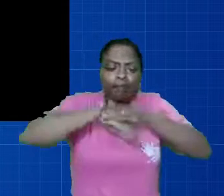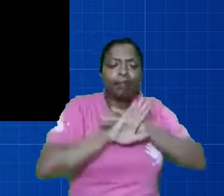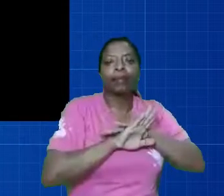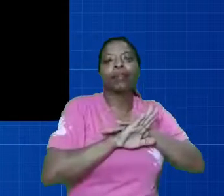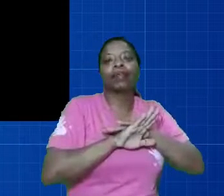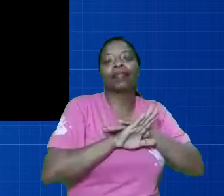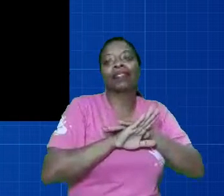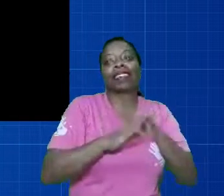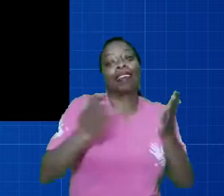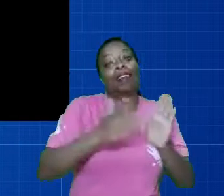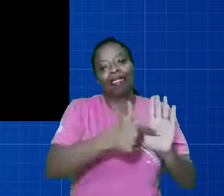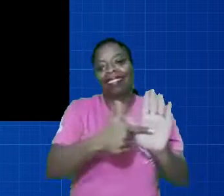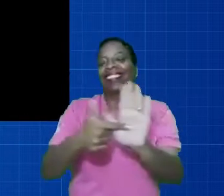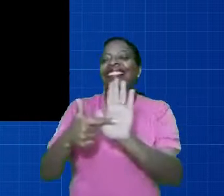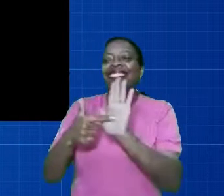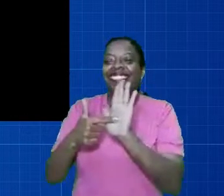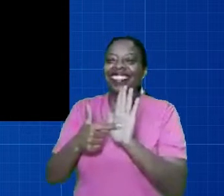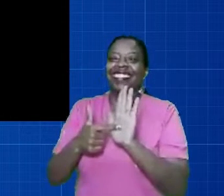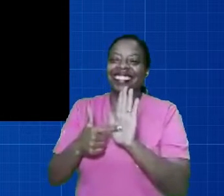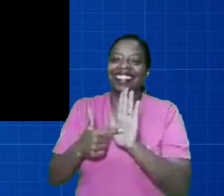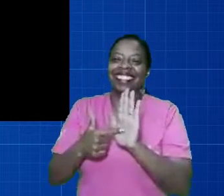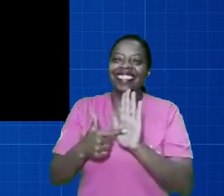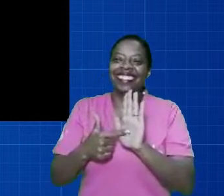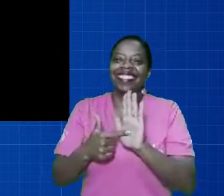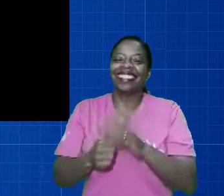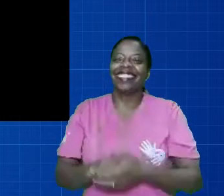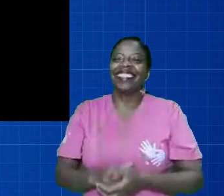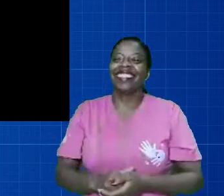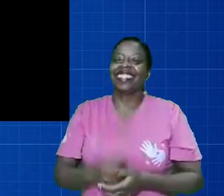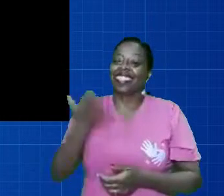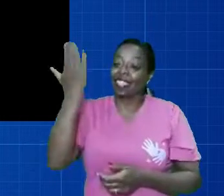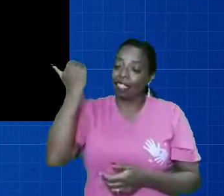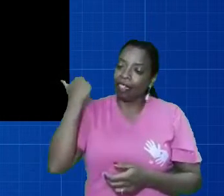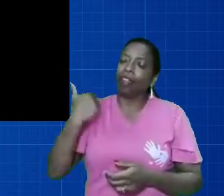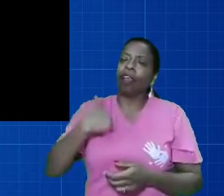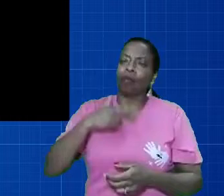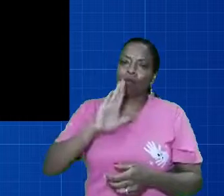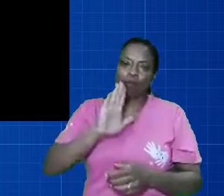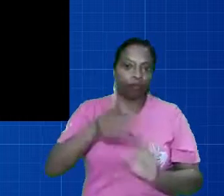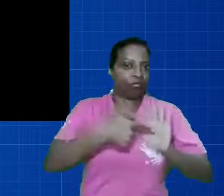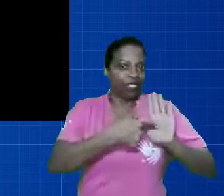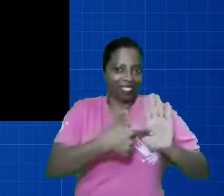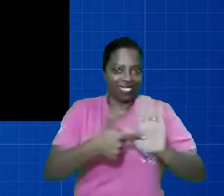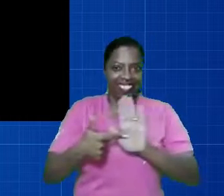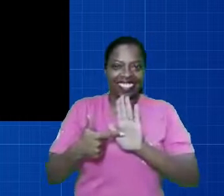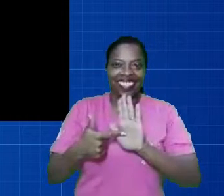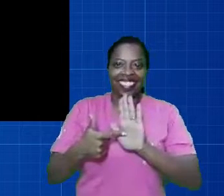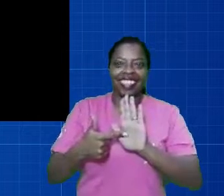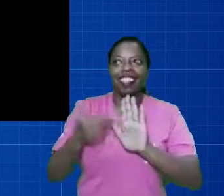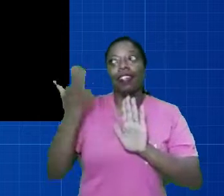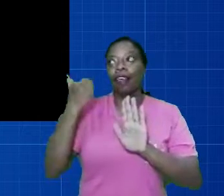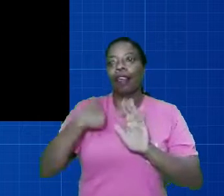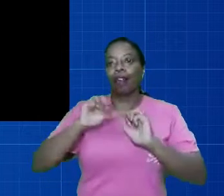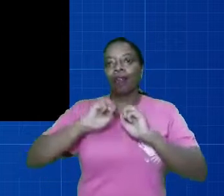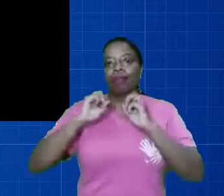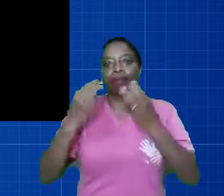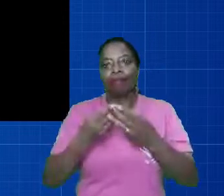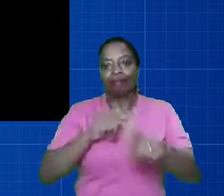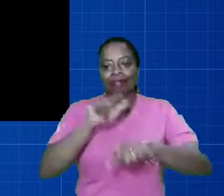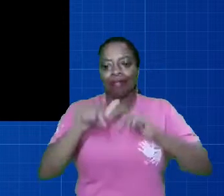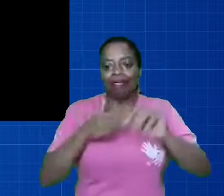um outro, acho que foi um outro evento que eu participei, e isso quando eu estava na oficina ainda, né?